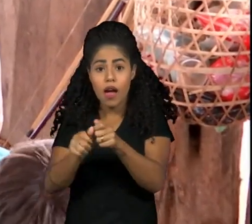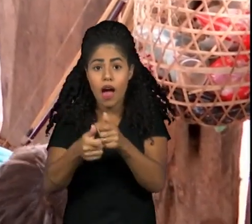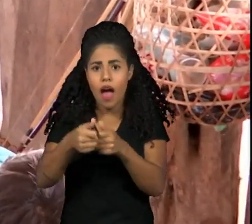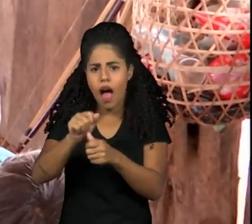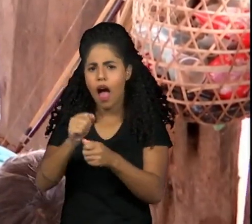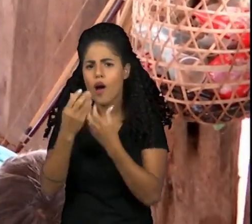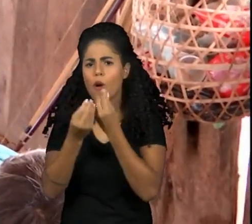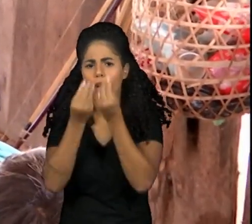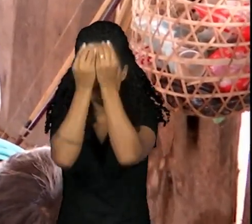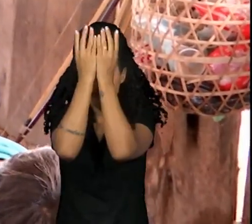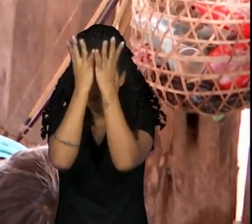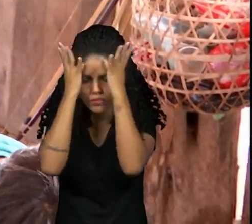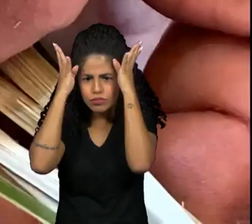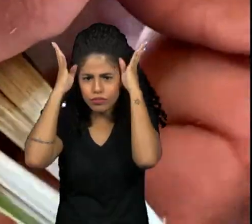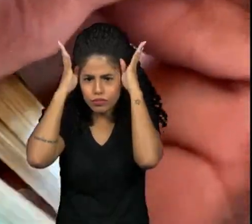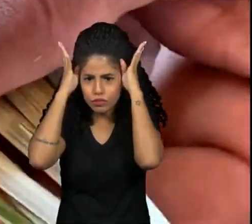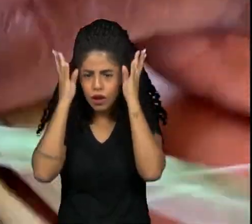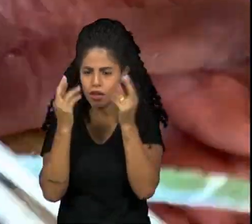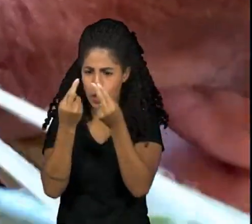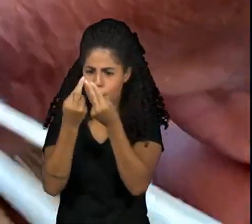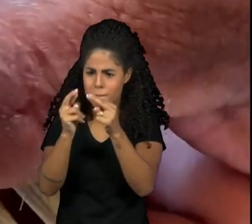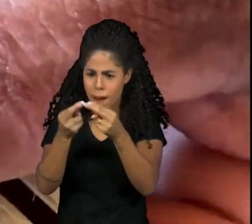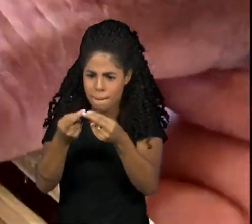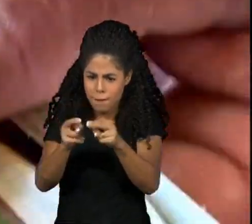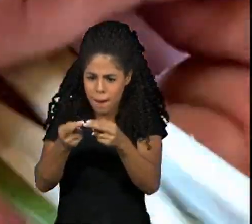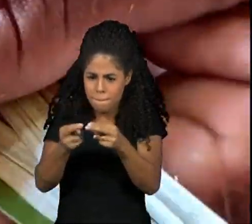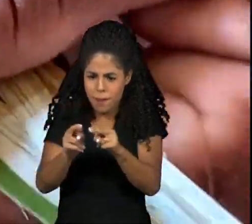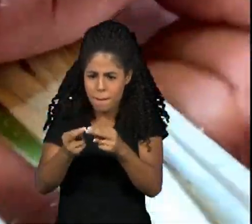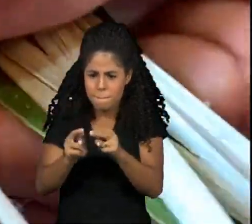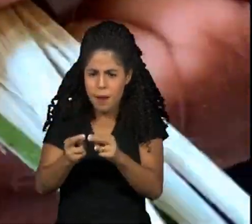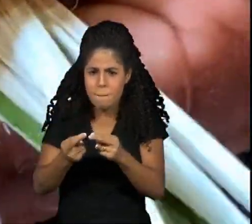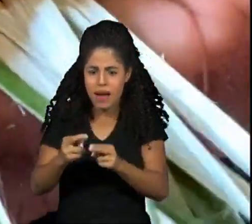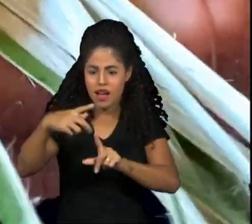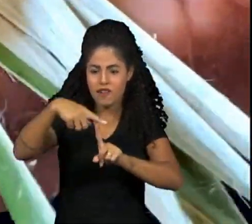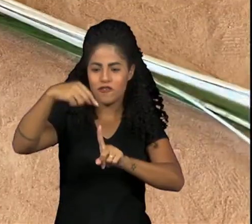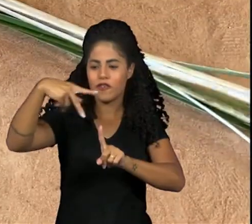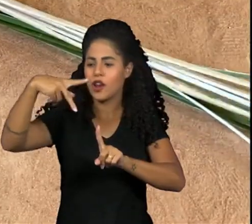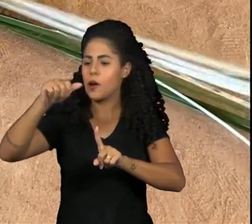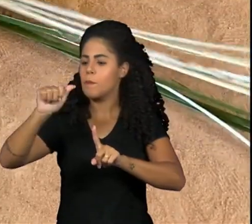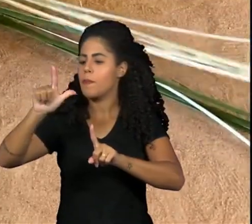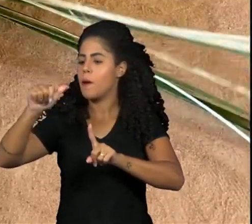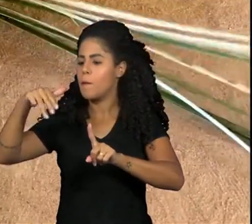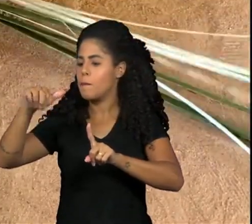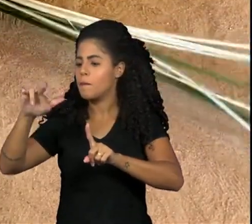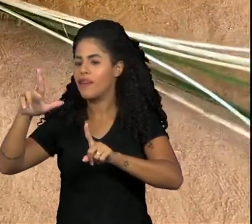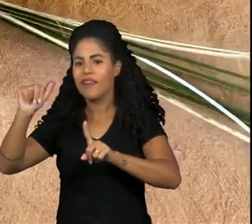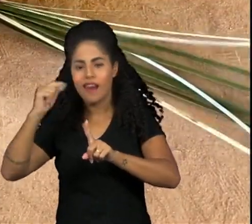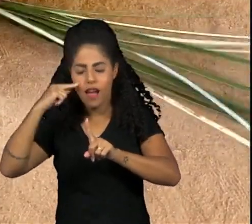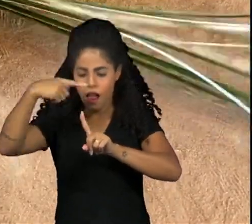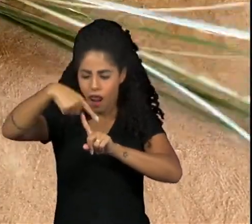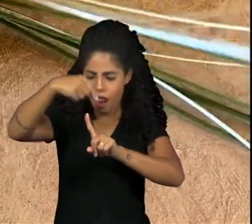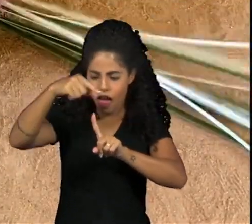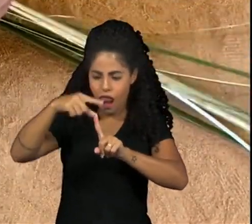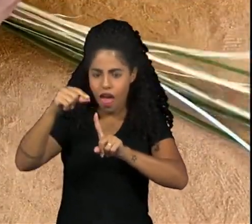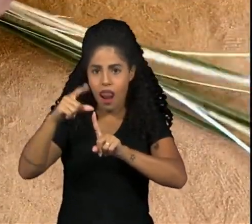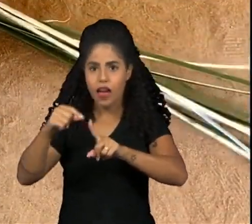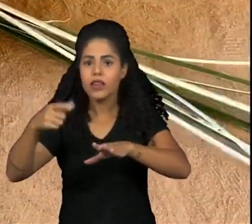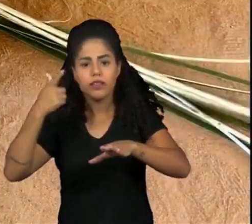do cocar é trançada depois, com a folha de palmeira, passando de mão em mão e até pelos